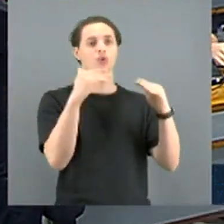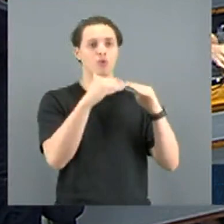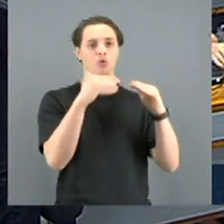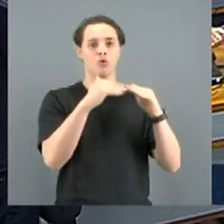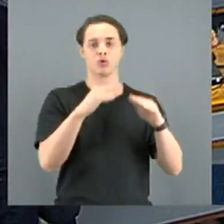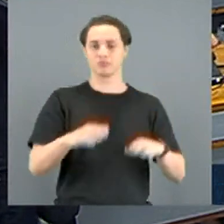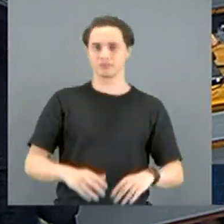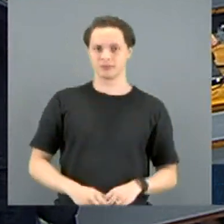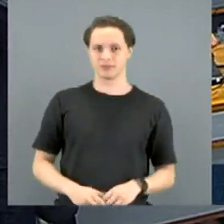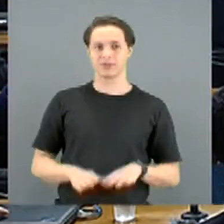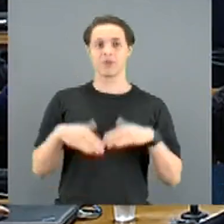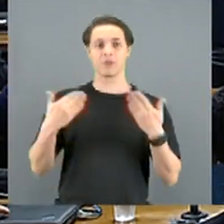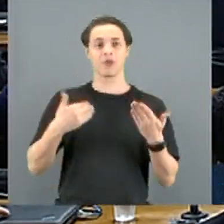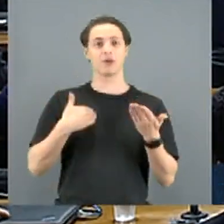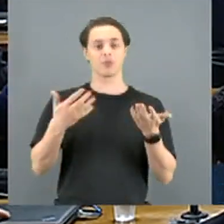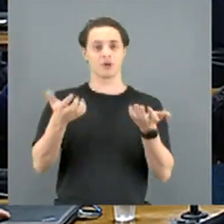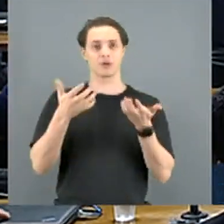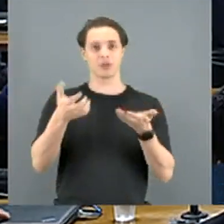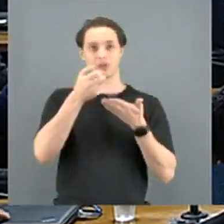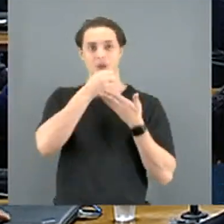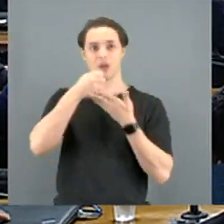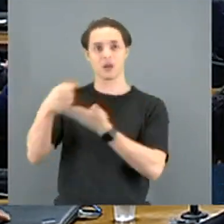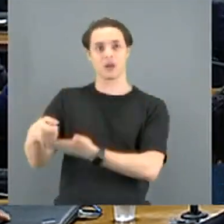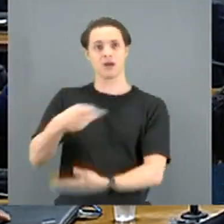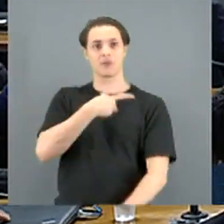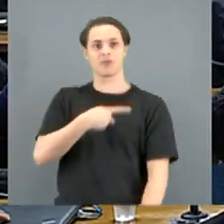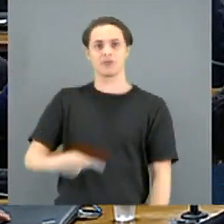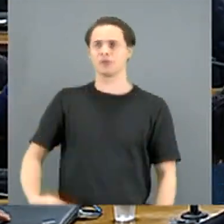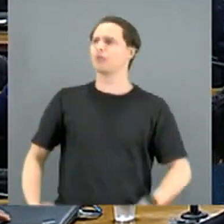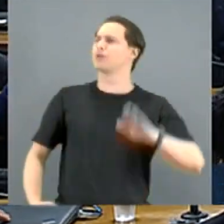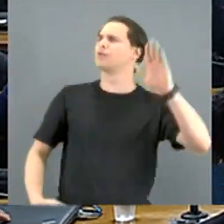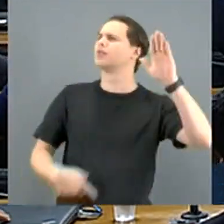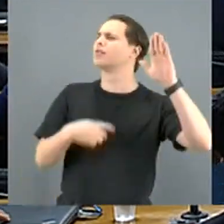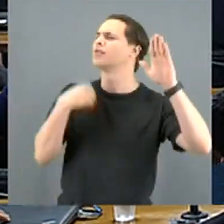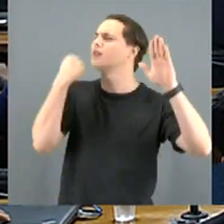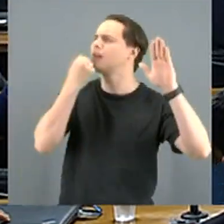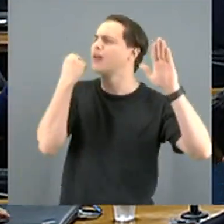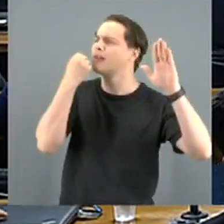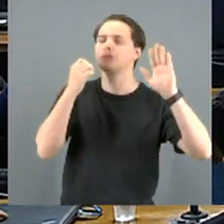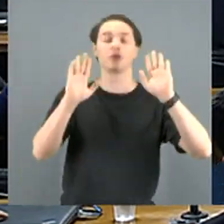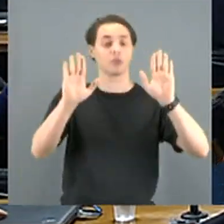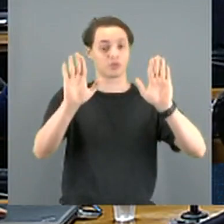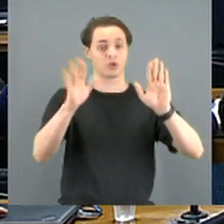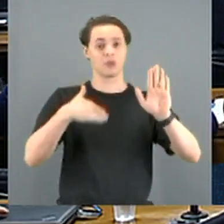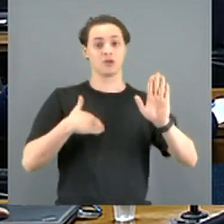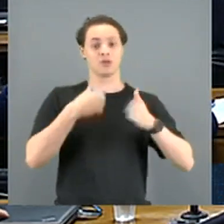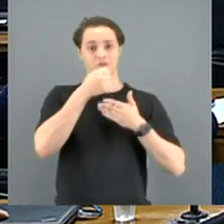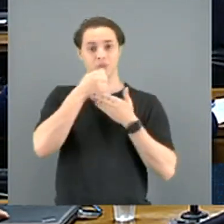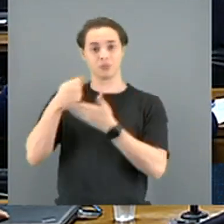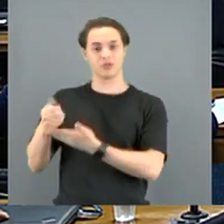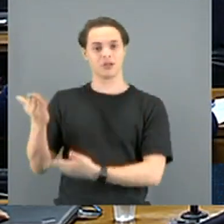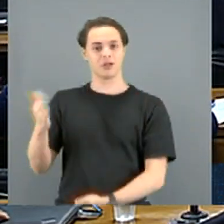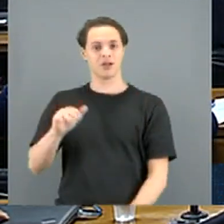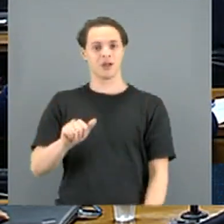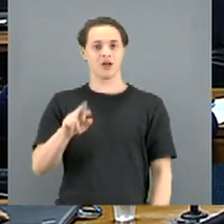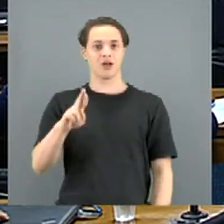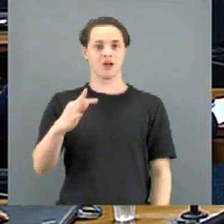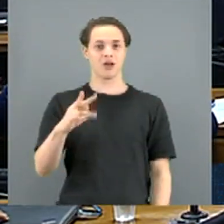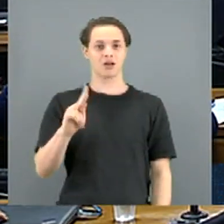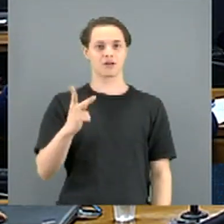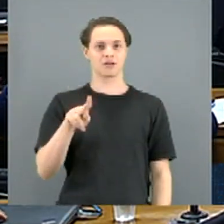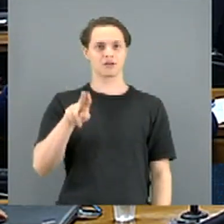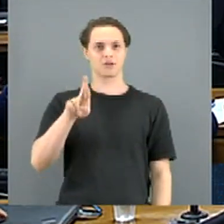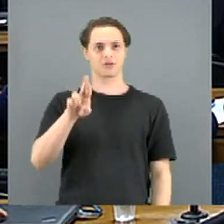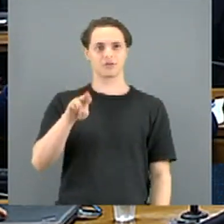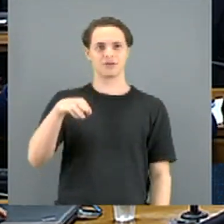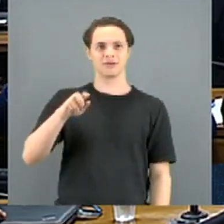Otto. Eu quero passar a presidência ao nobre senador, ao nobre senador deputado federal da Bahia, Arthur Maia, ele que